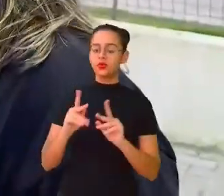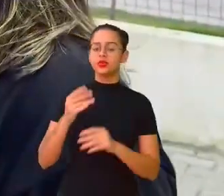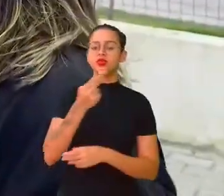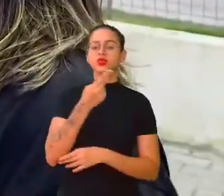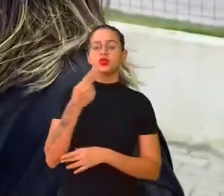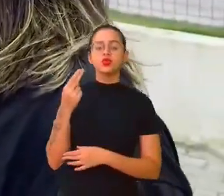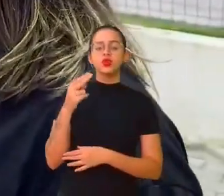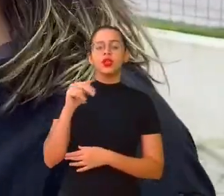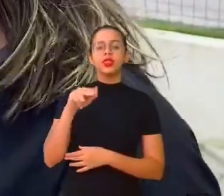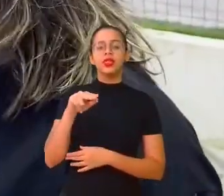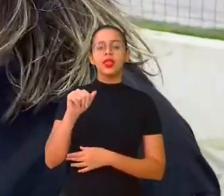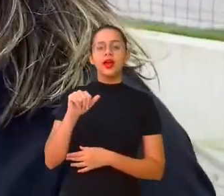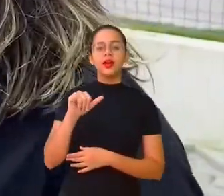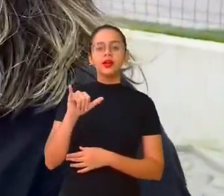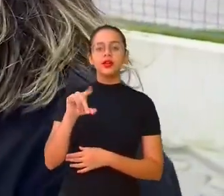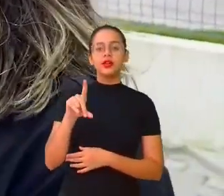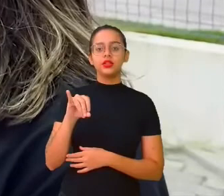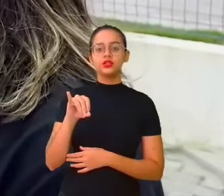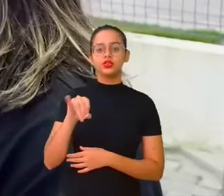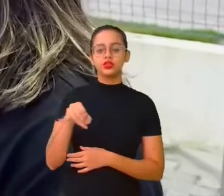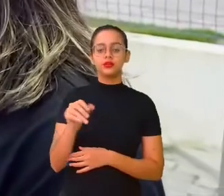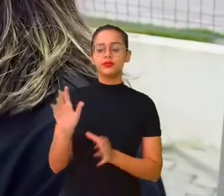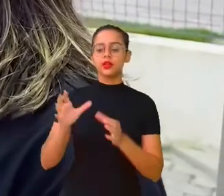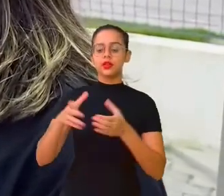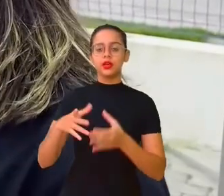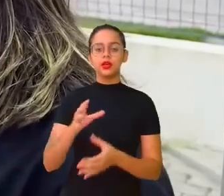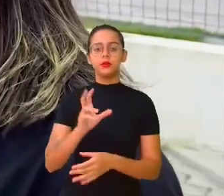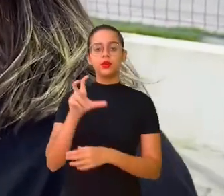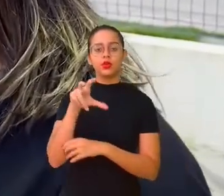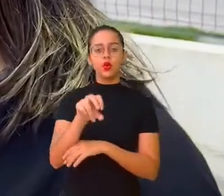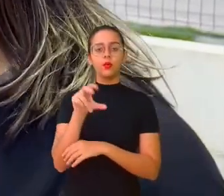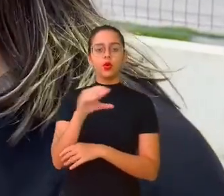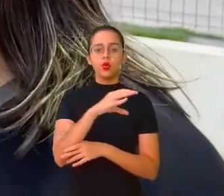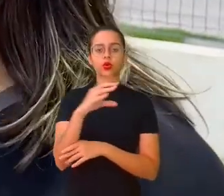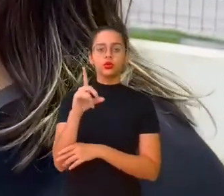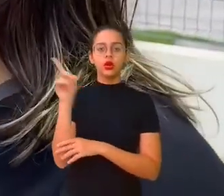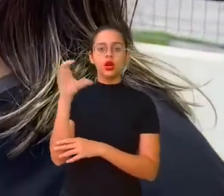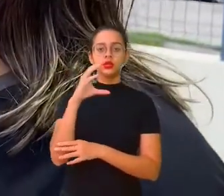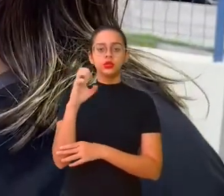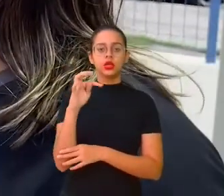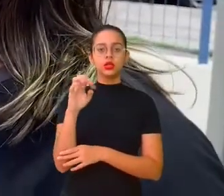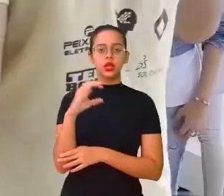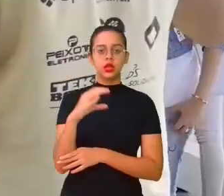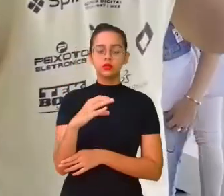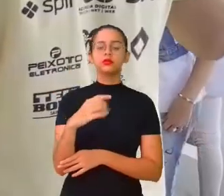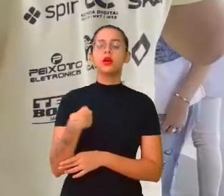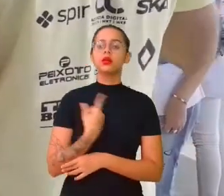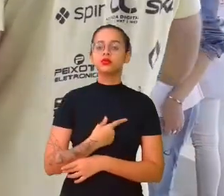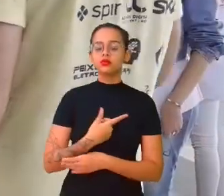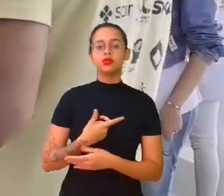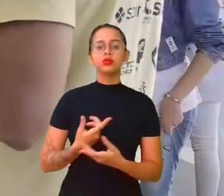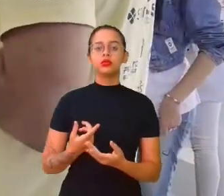Naídia, da equipe de robótica, da coordenação de robótica do CETEC. E a gente está